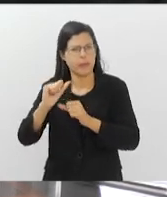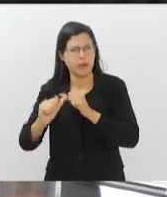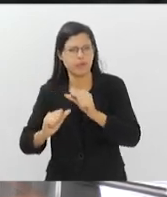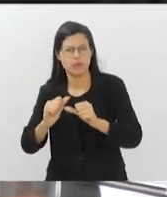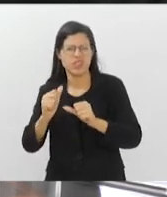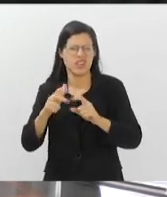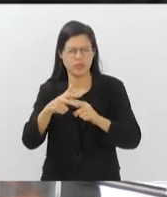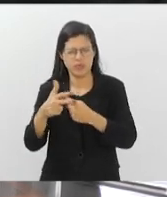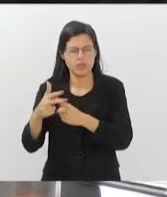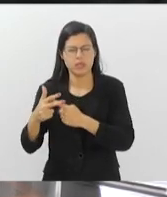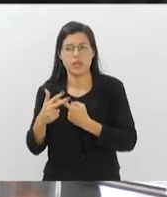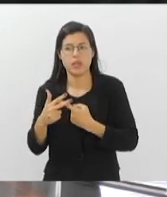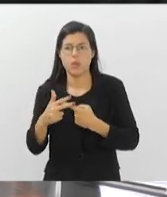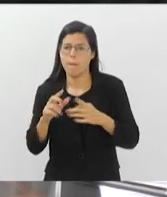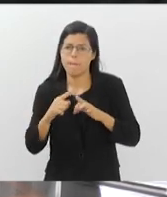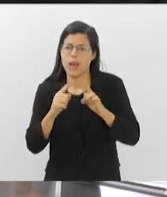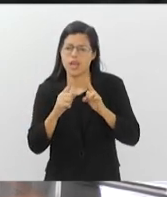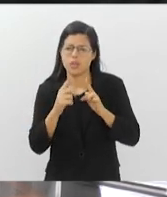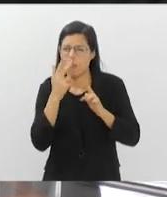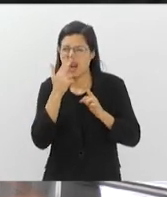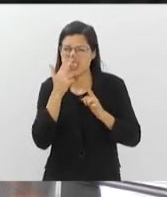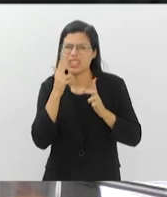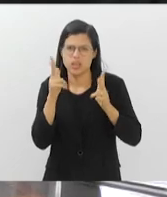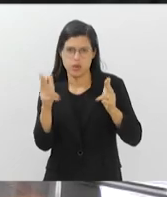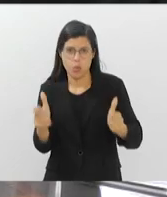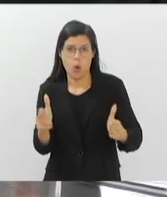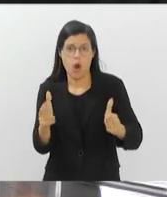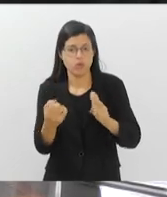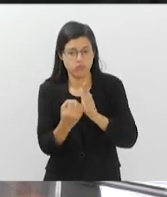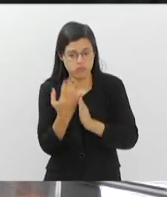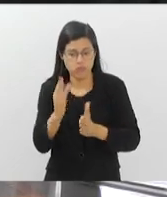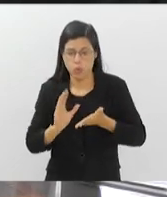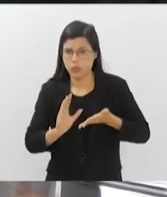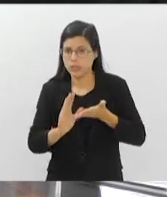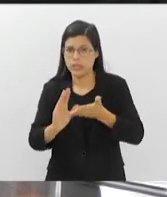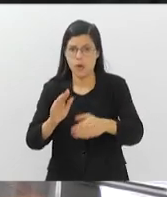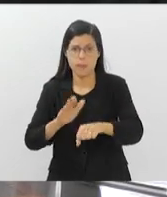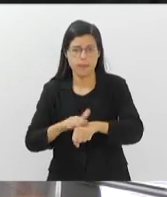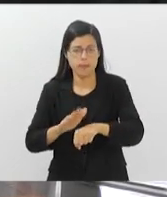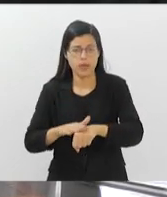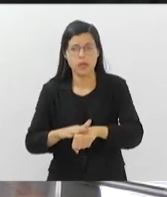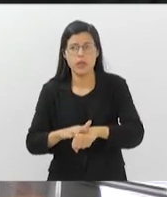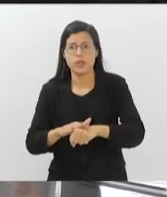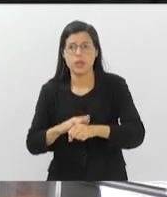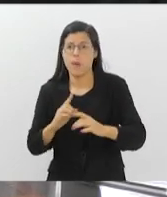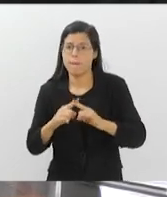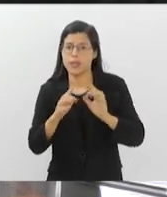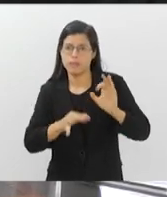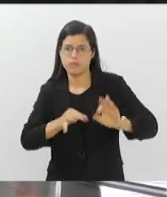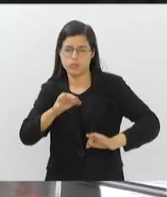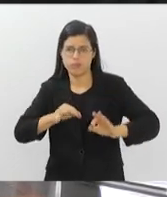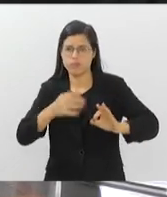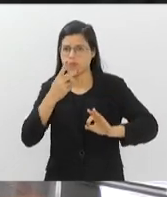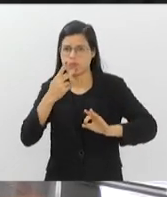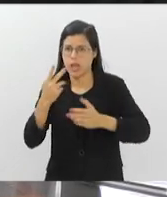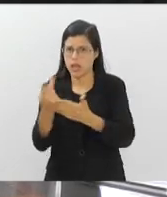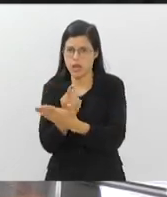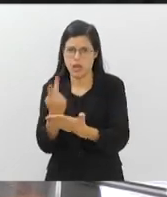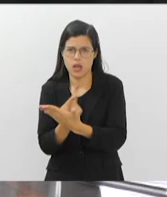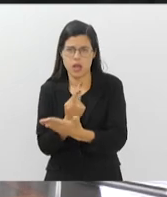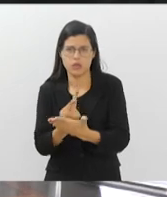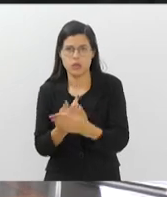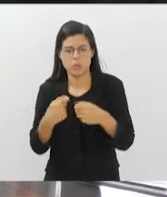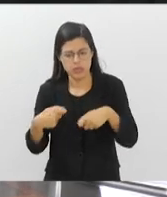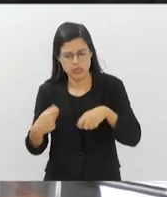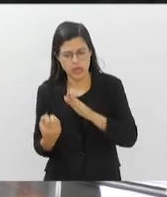transparência, mas basicamente criava o mesmo órgão, que já tinha sido criado por decreto, mas a justiça dizia que Estava errado isso. Então, a